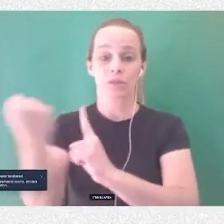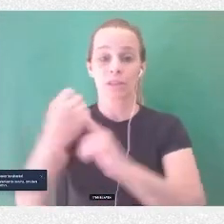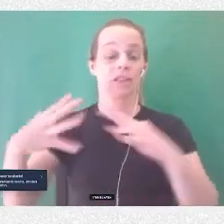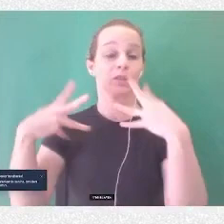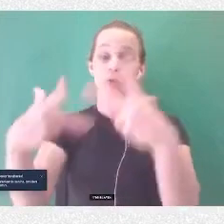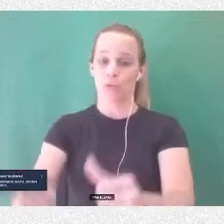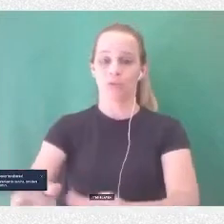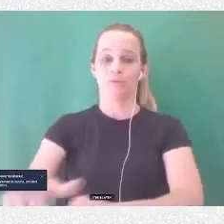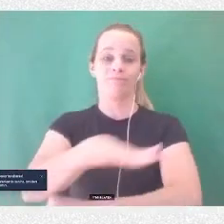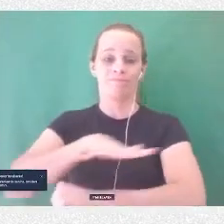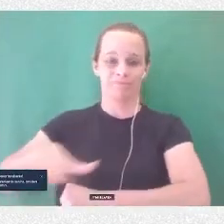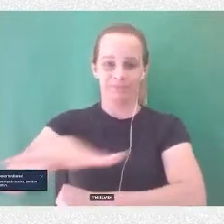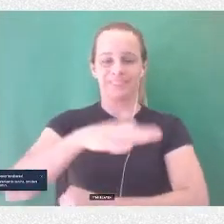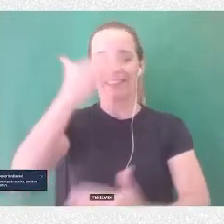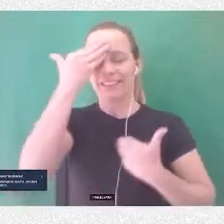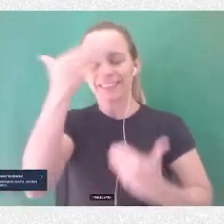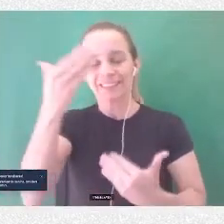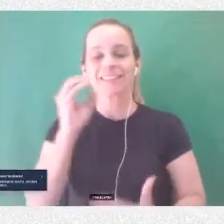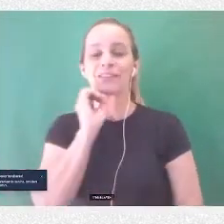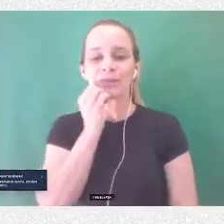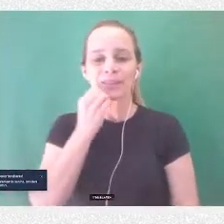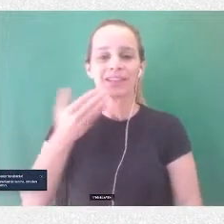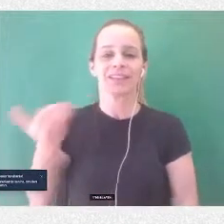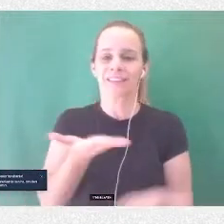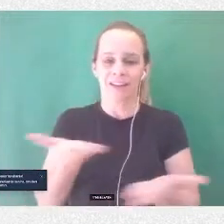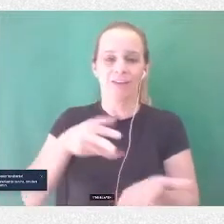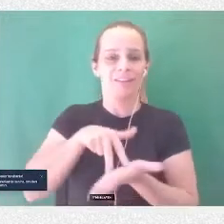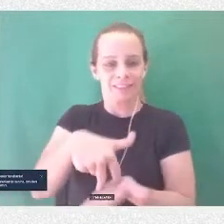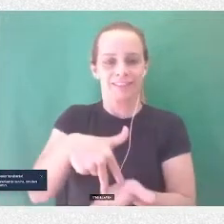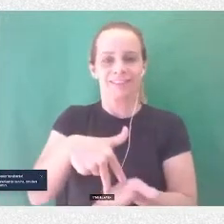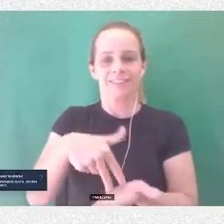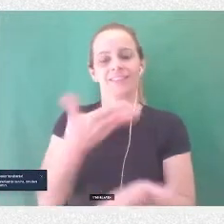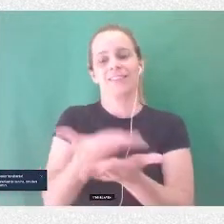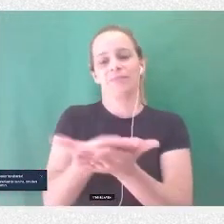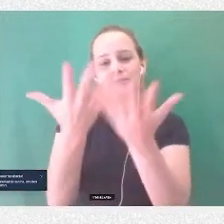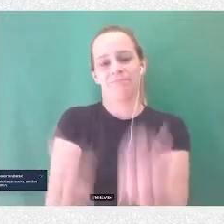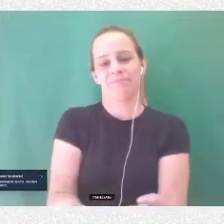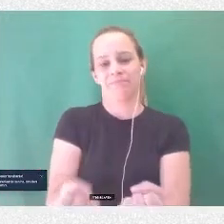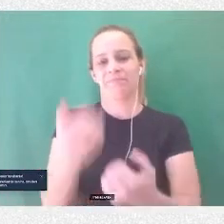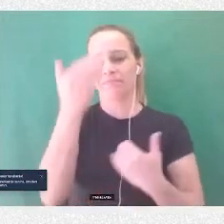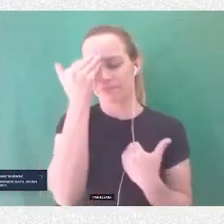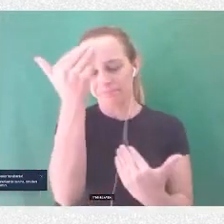e por isso agradecemos a oportunidade de estar aqui recebendo esse estudo. Obrigada.